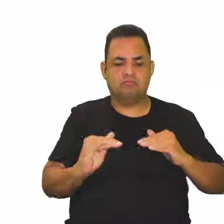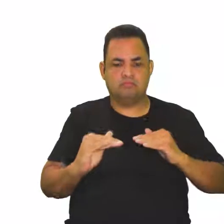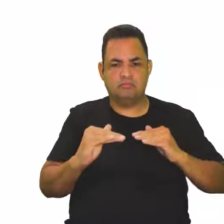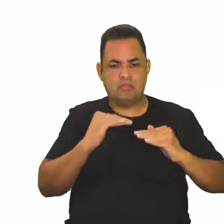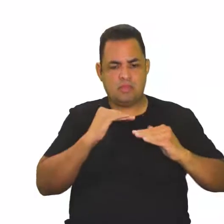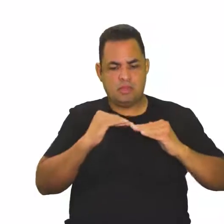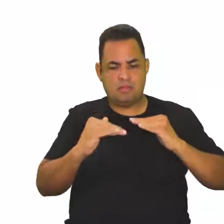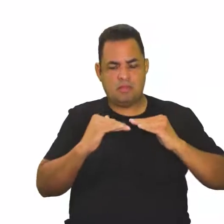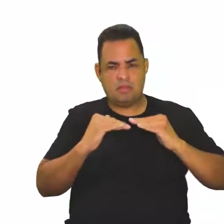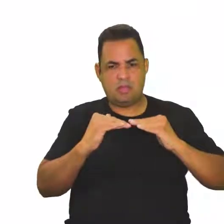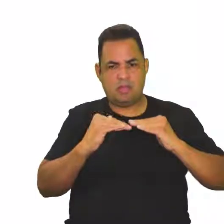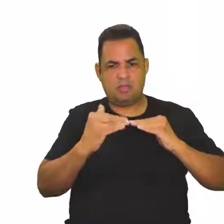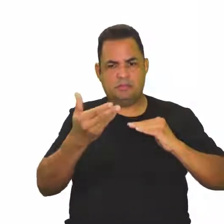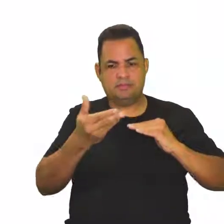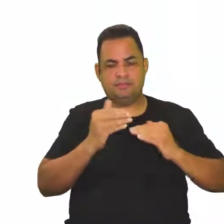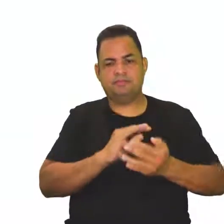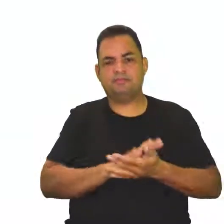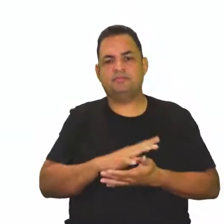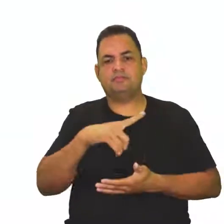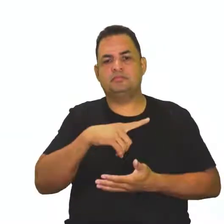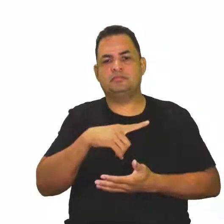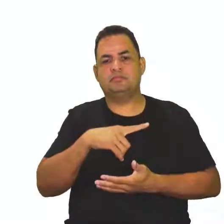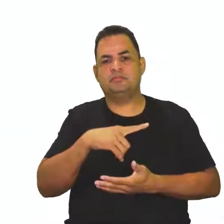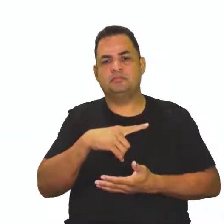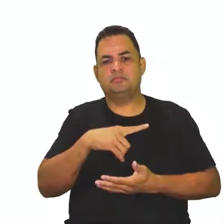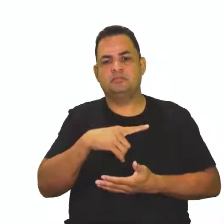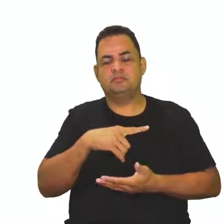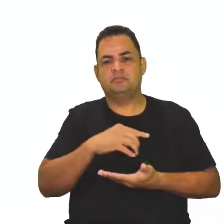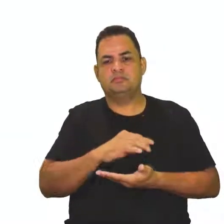material dielétrico. Aí você tem